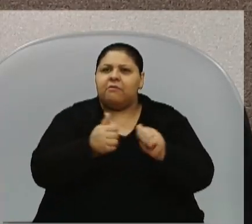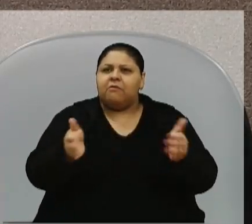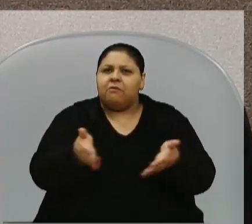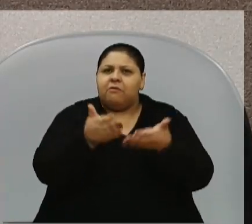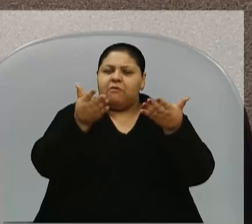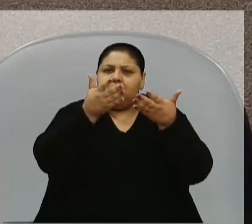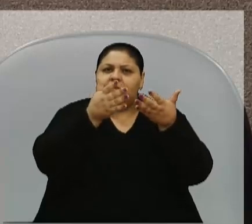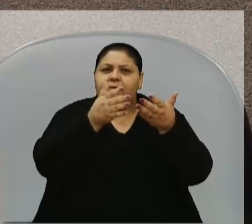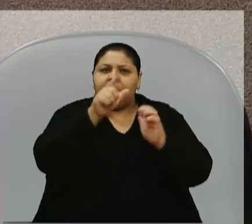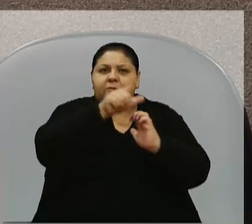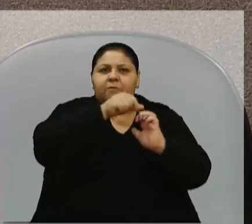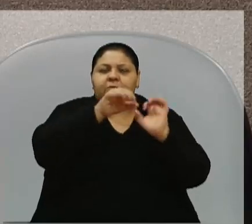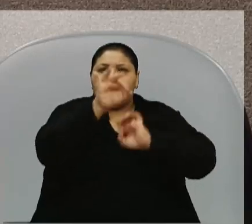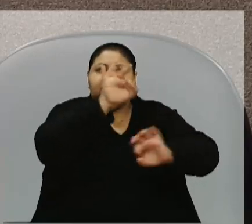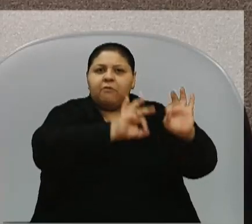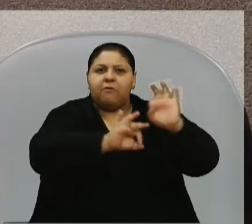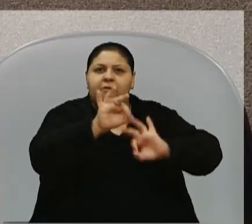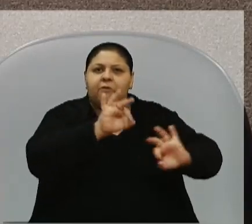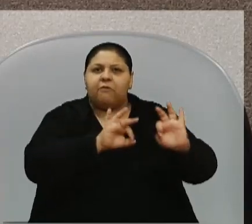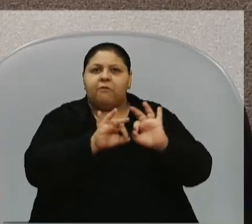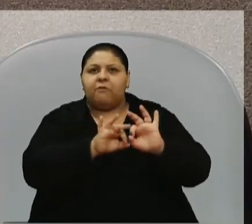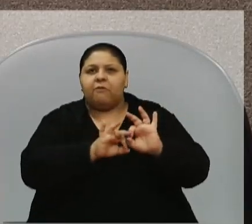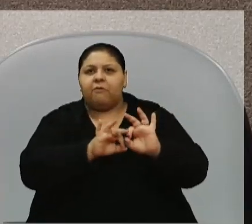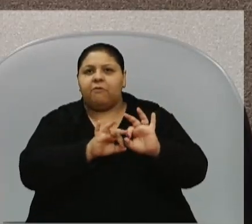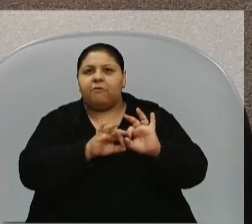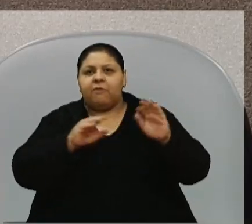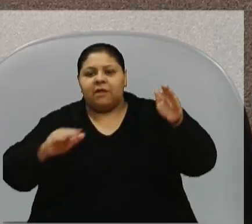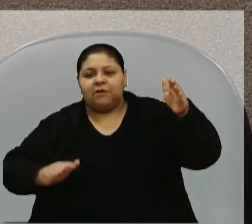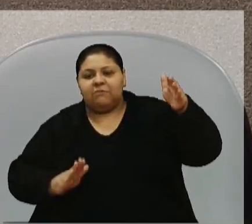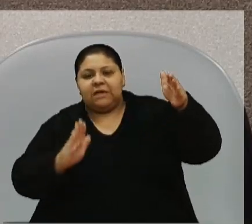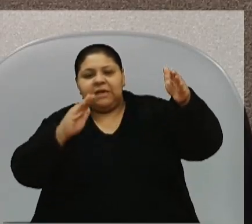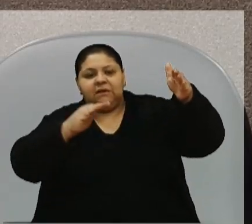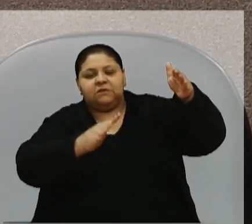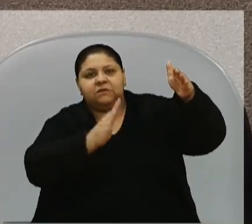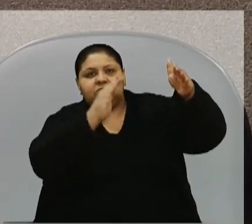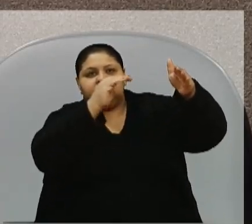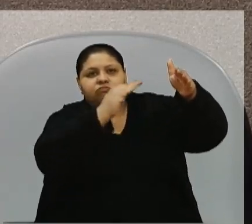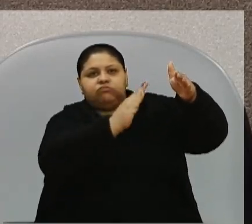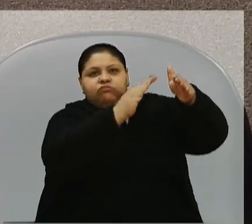empresa organizadora do circuito Trilhas e Montanhas